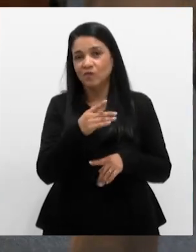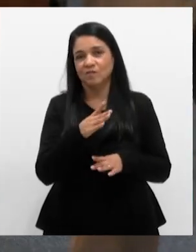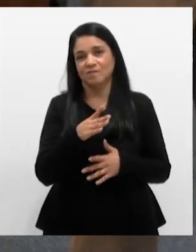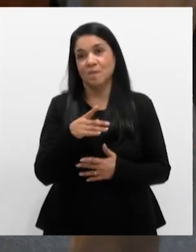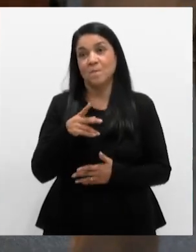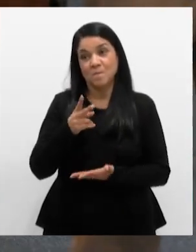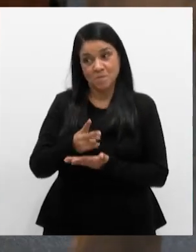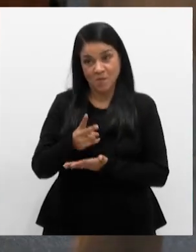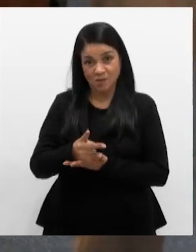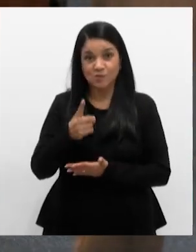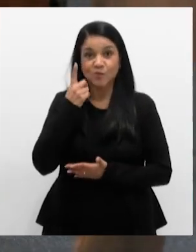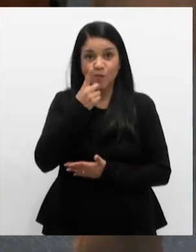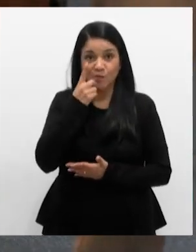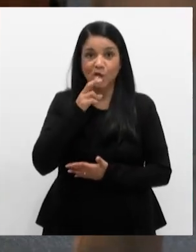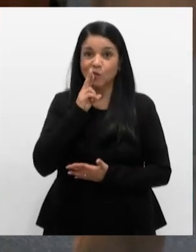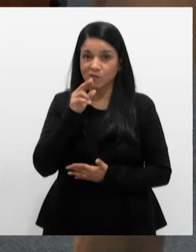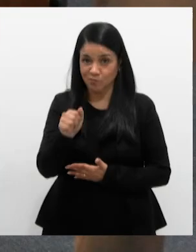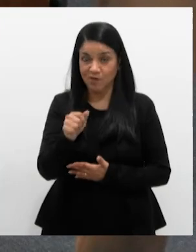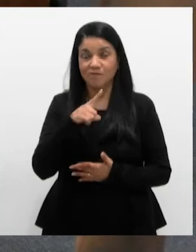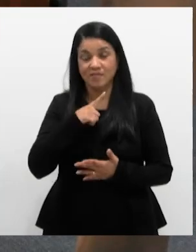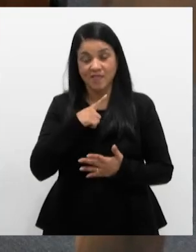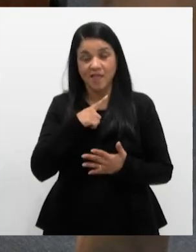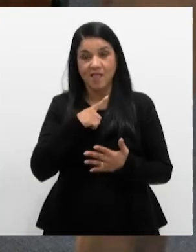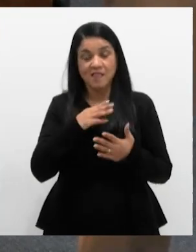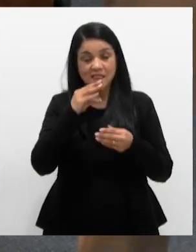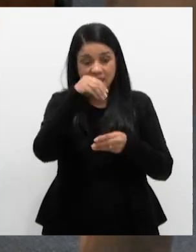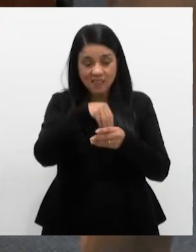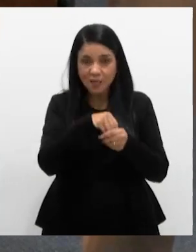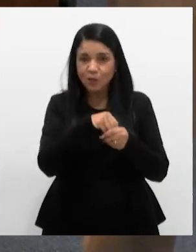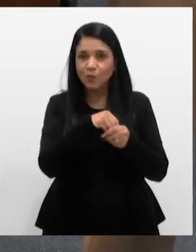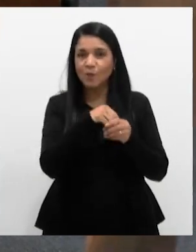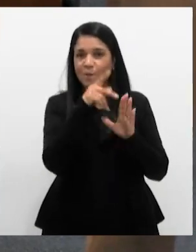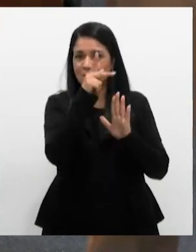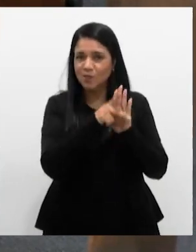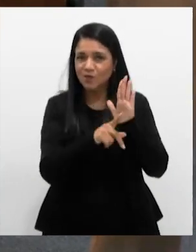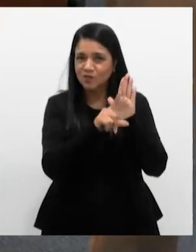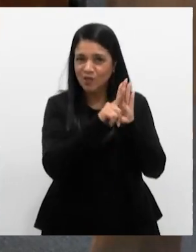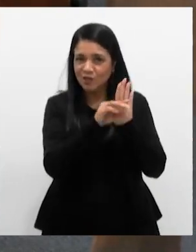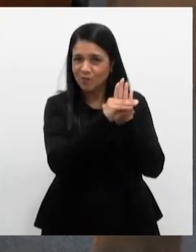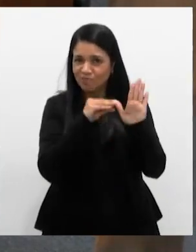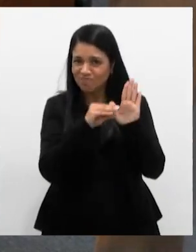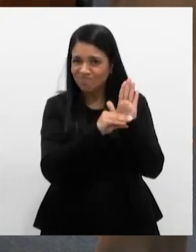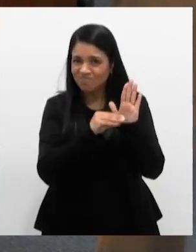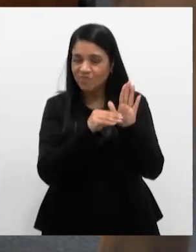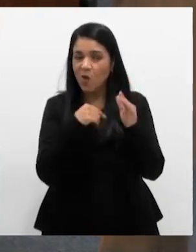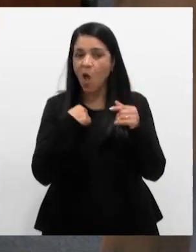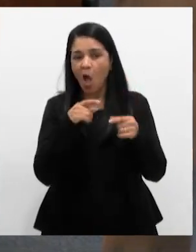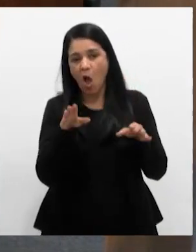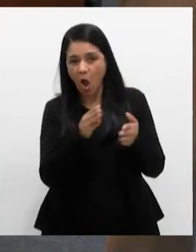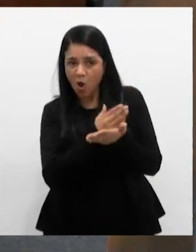Amorim, porque vai ter pontos que ele vai justificar e vai ter outros pontos